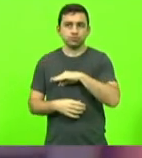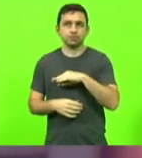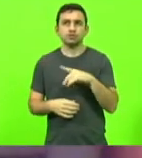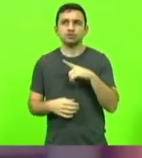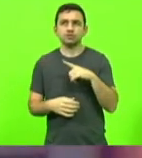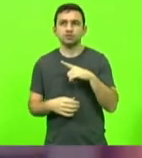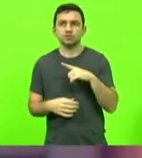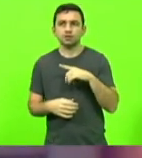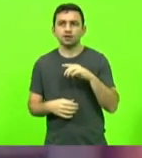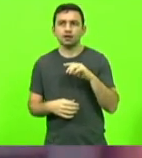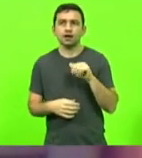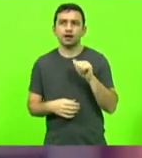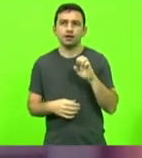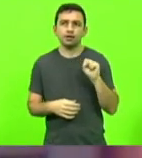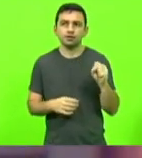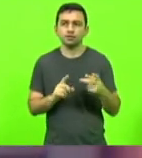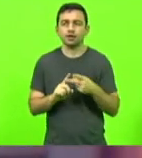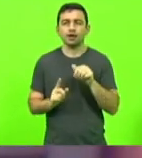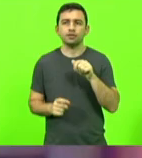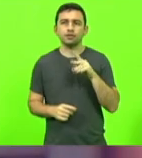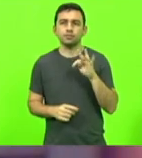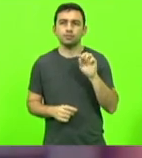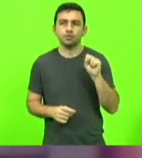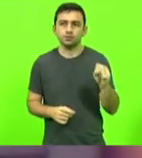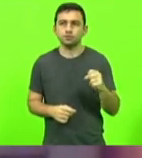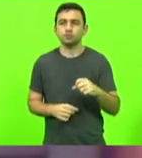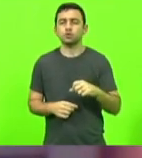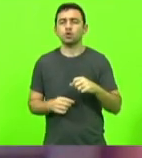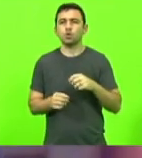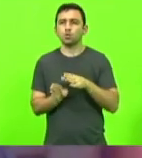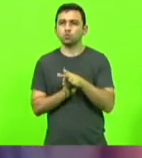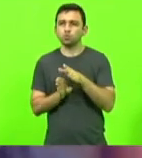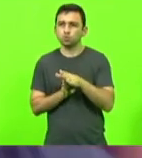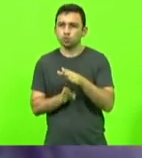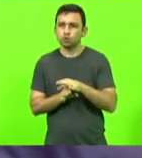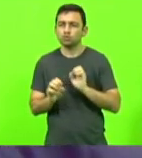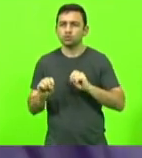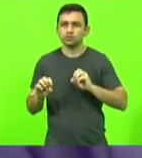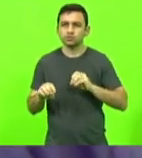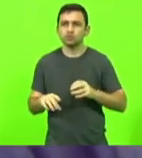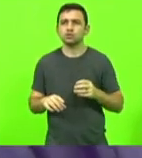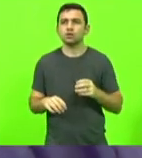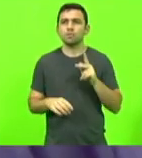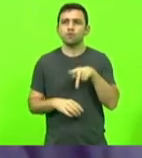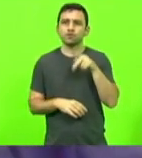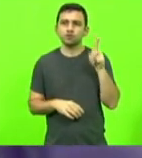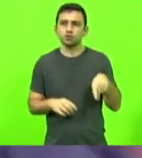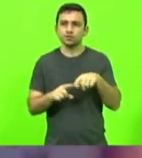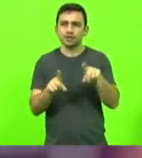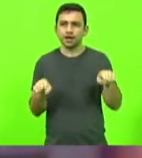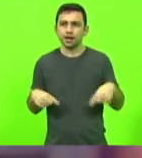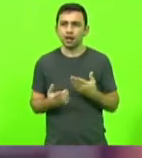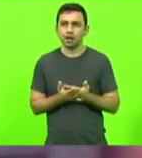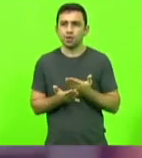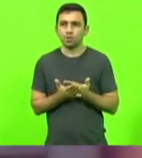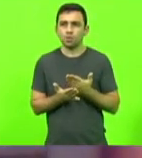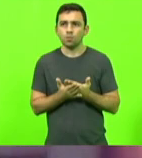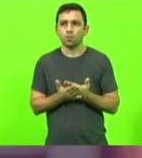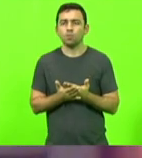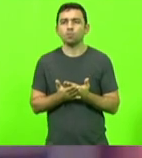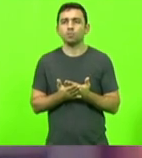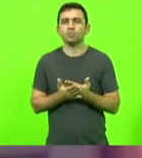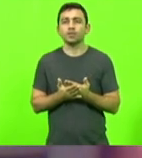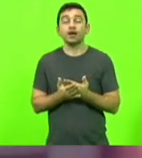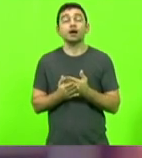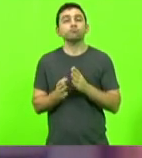AEs, ATPs, consultor educacional, professor de sala de aula. E a nossa